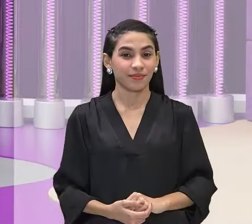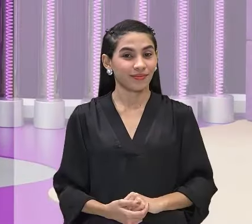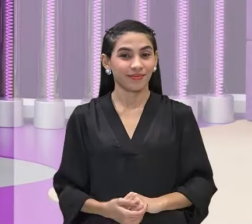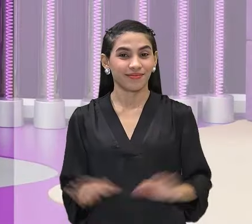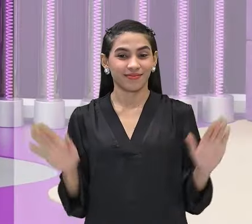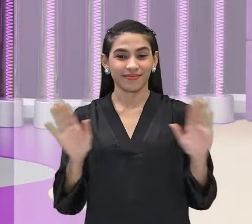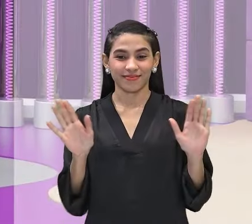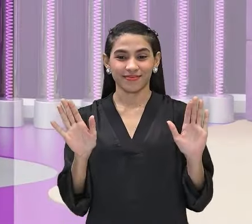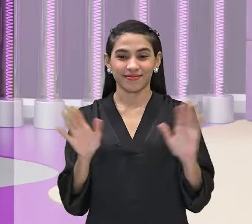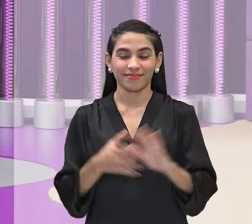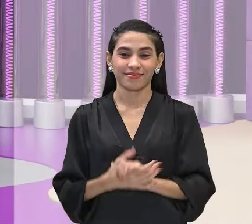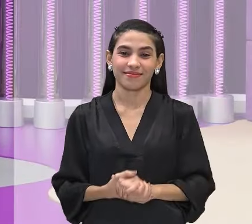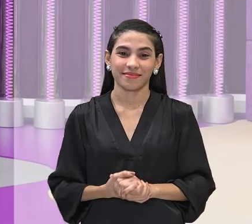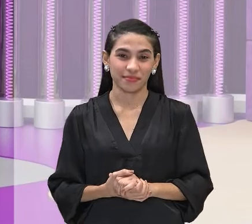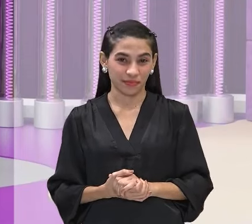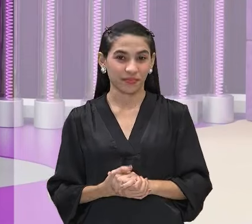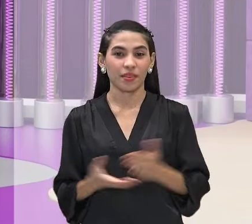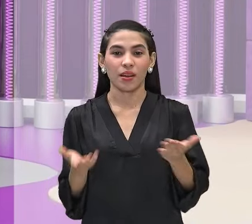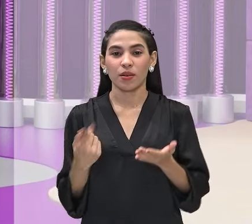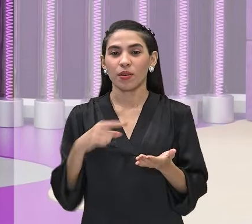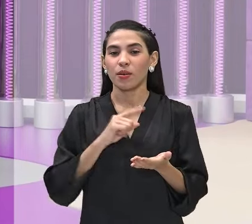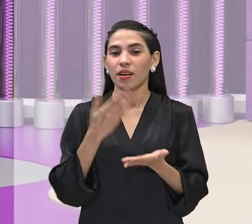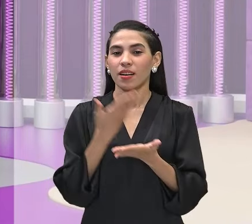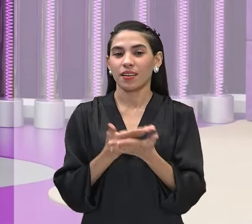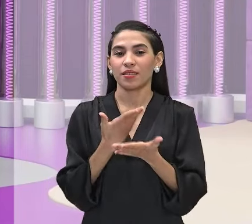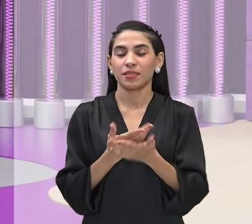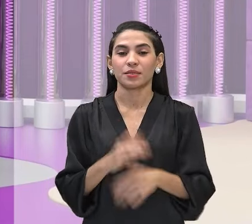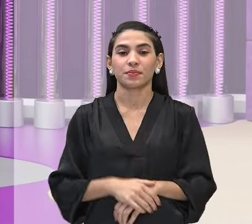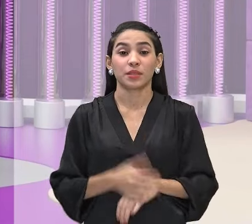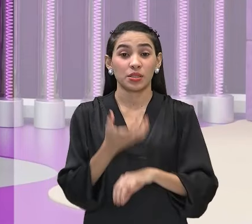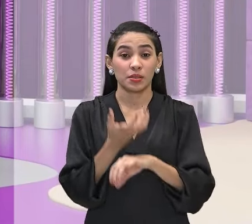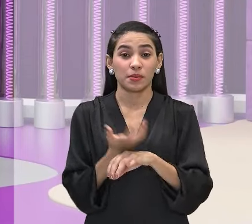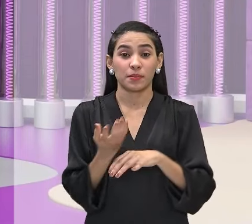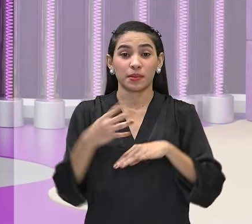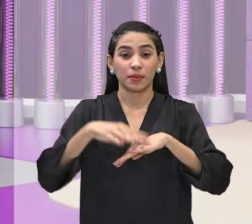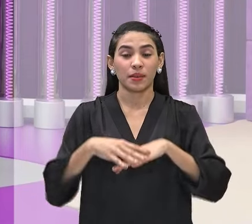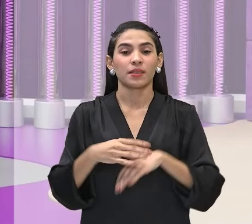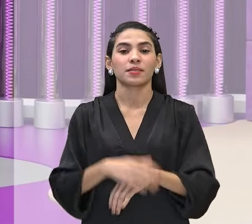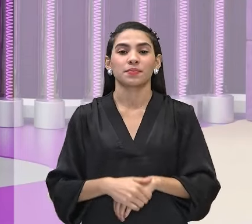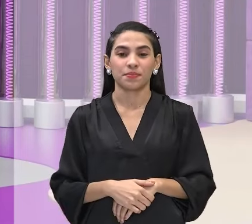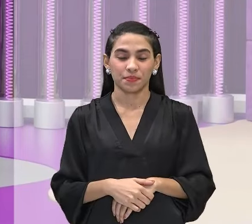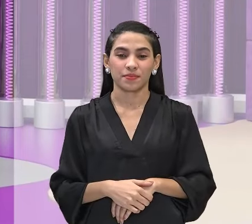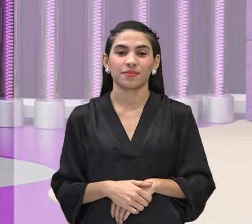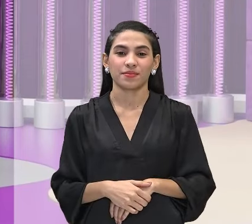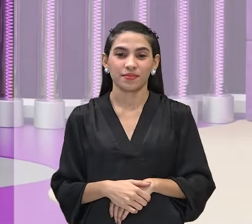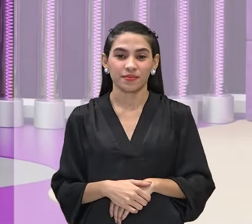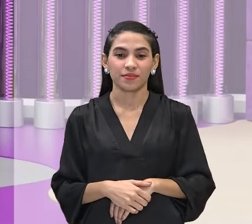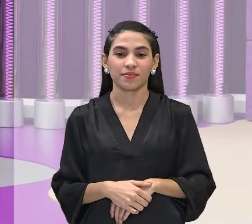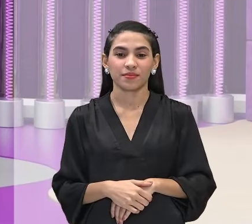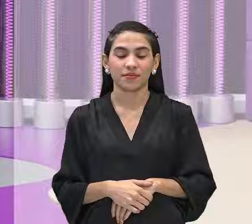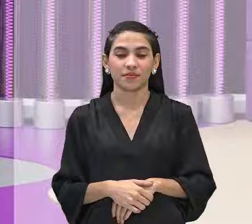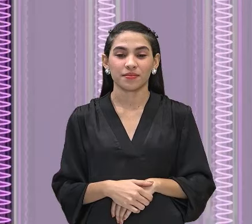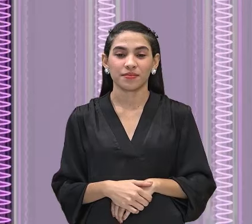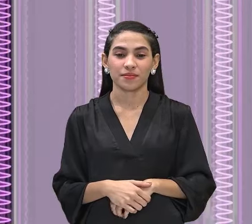olá meu povo vamos a mais uma aula de matemática do Ensino Fundamental